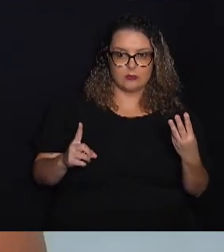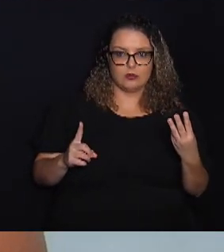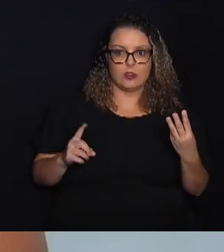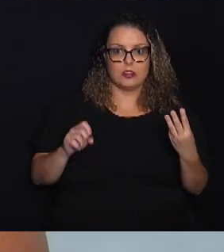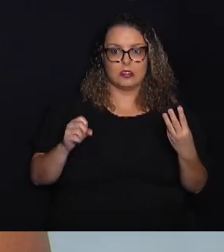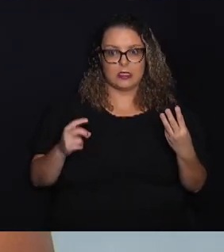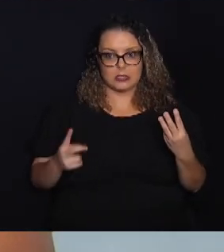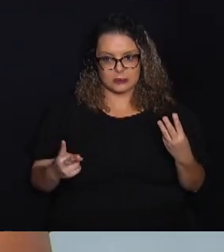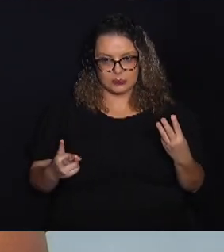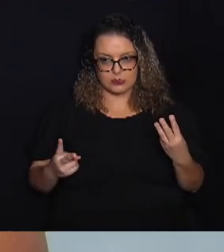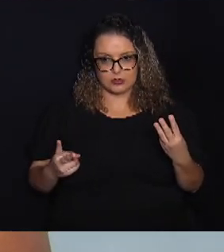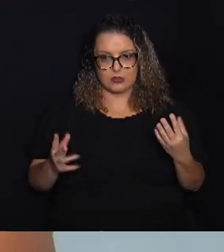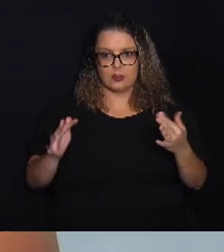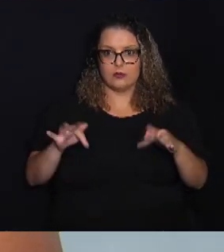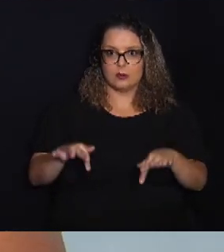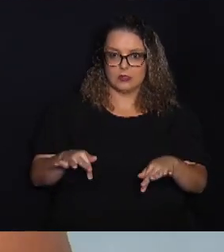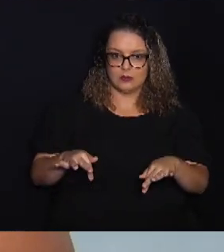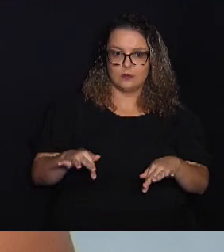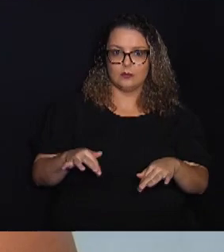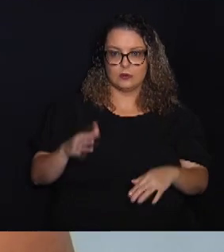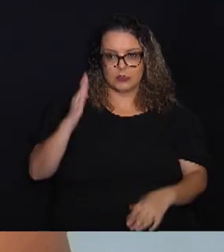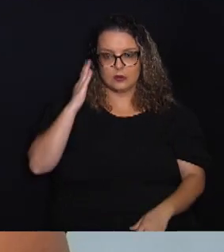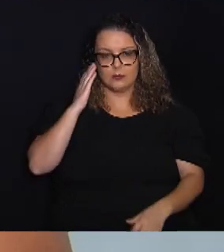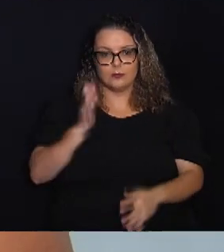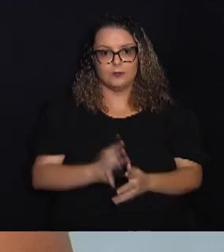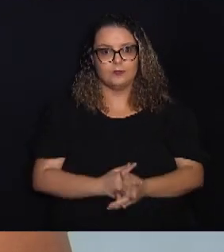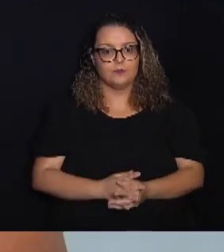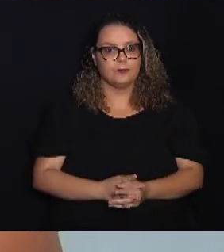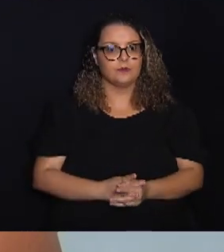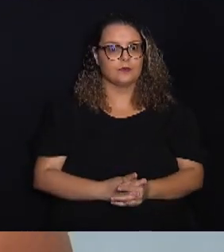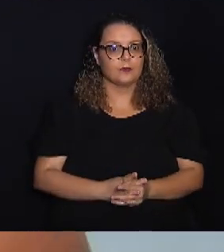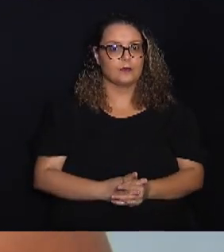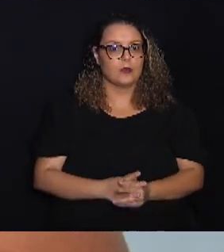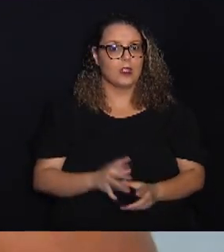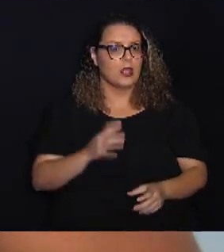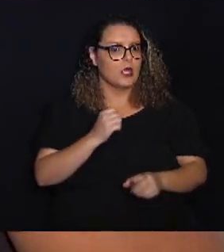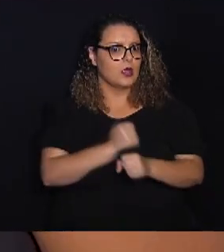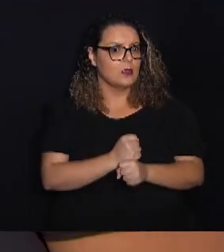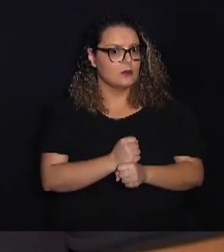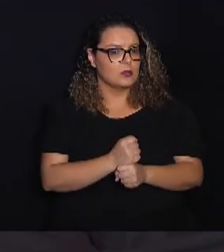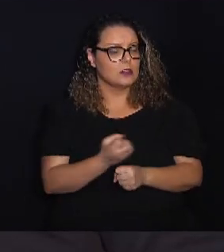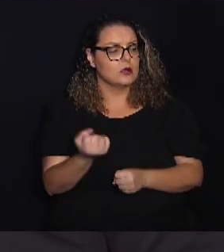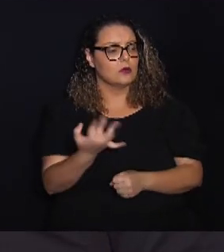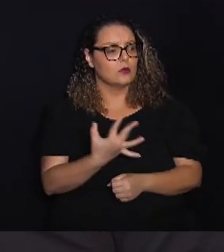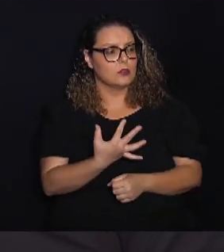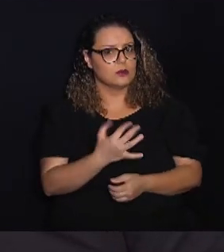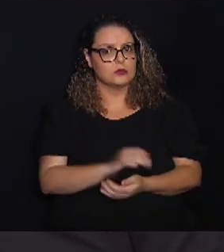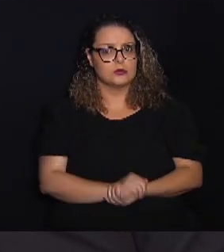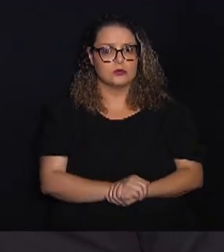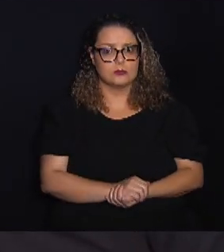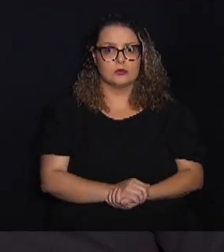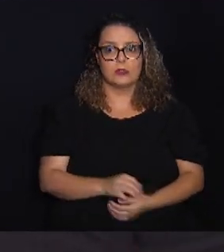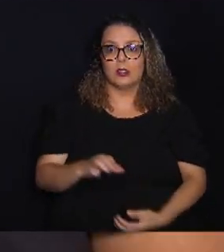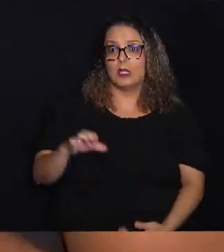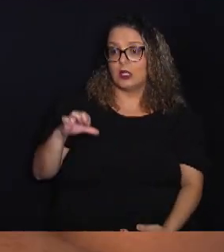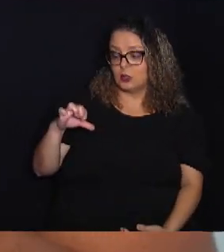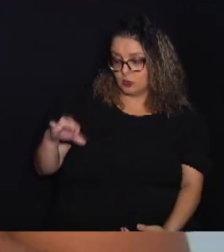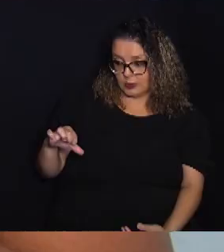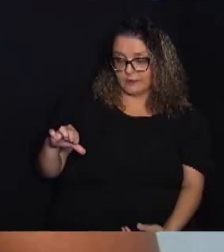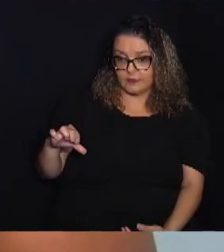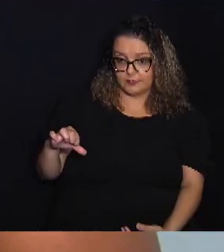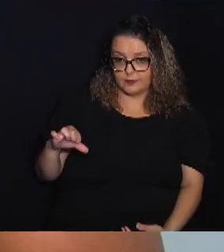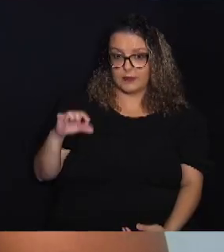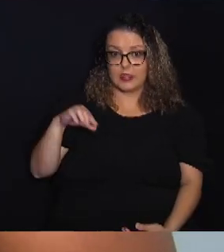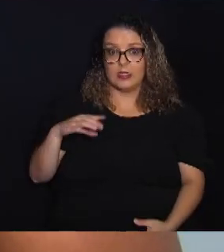3-0, 3-1, 3-2, acabou o jogo. Viu? E a pontuação durante o game vai ter quantos pontos?